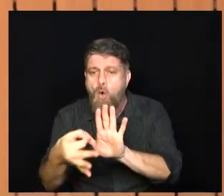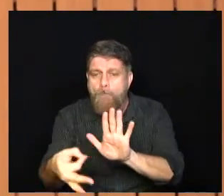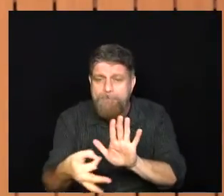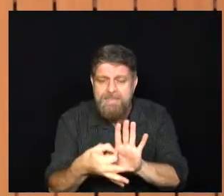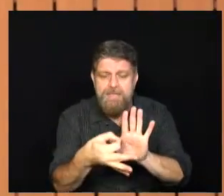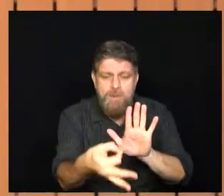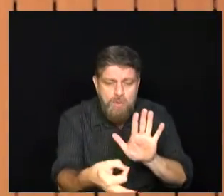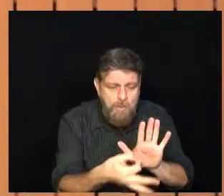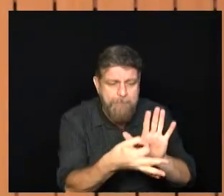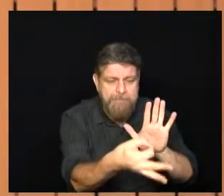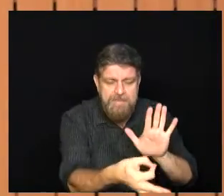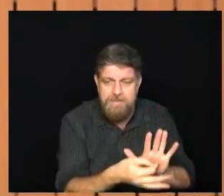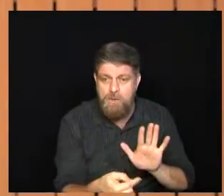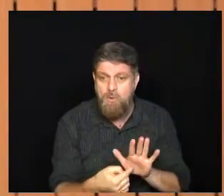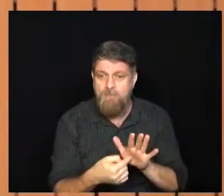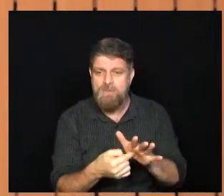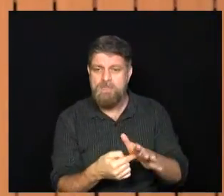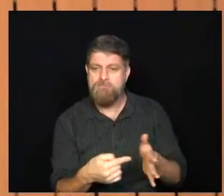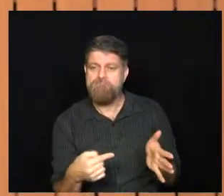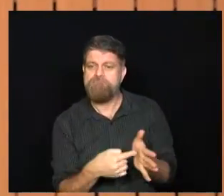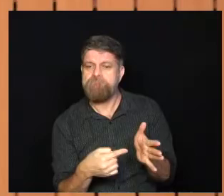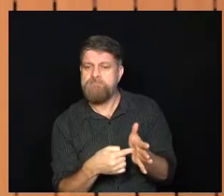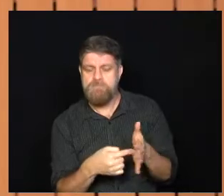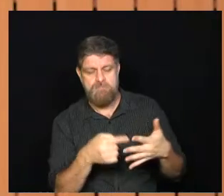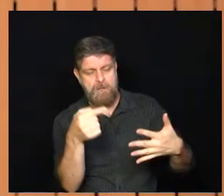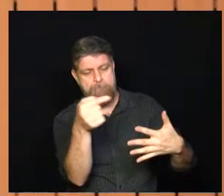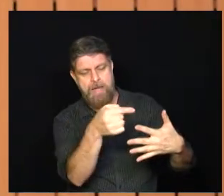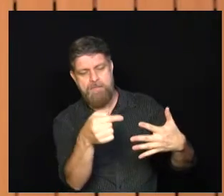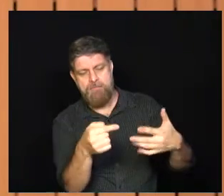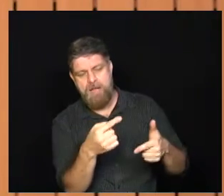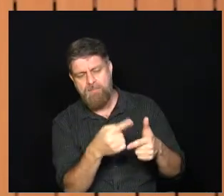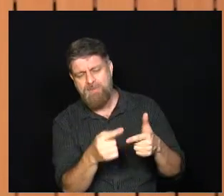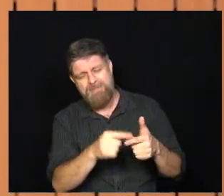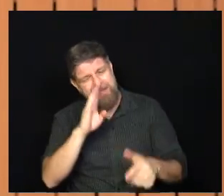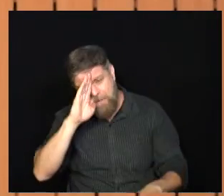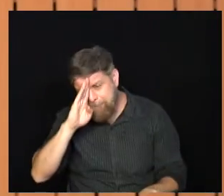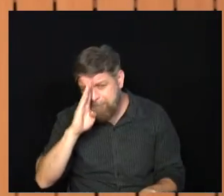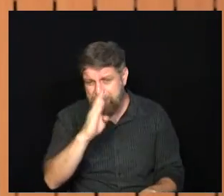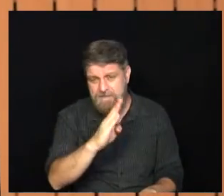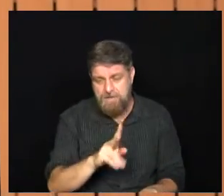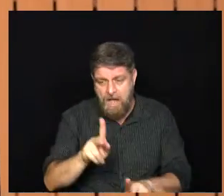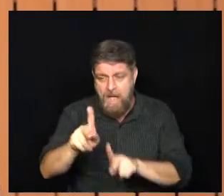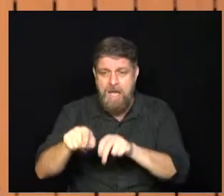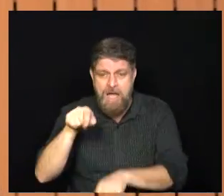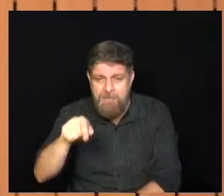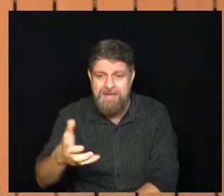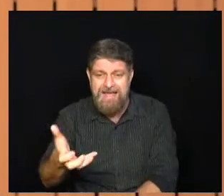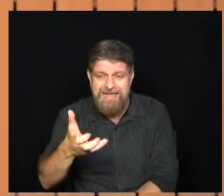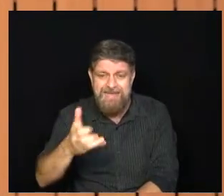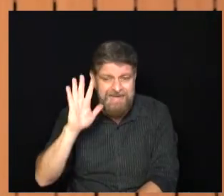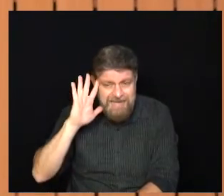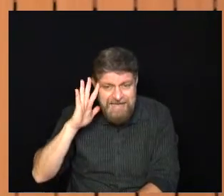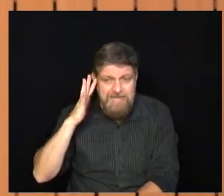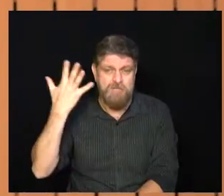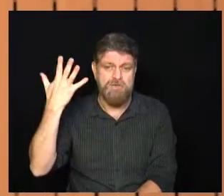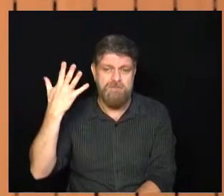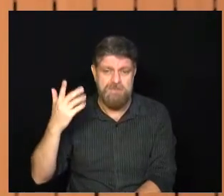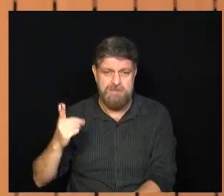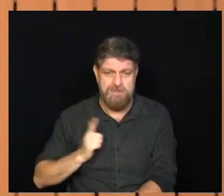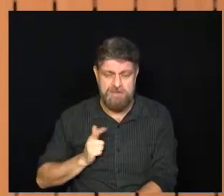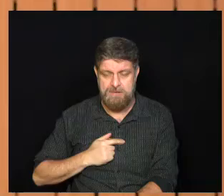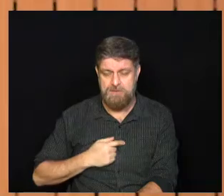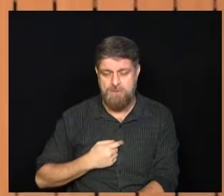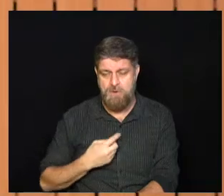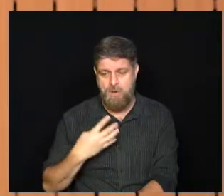pôde apontar quais eram os principais problemas que ela gostaria de ver atendidas tanto no